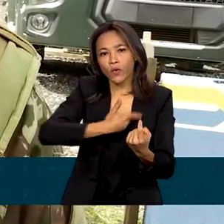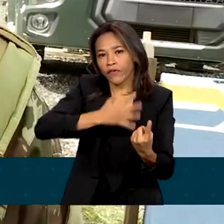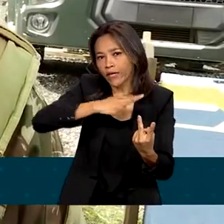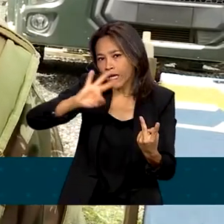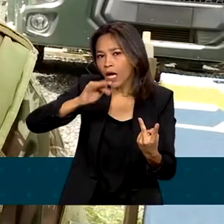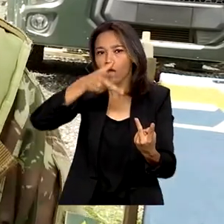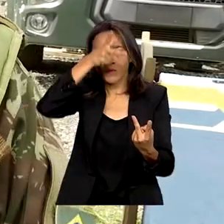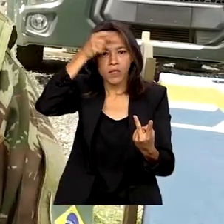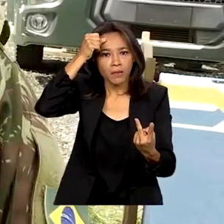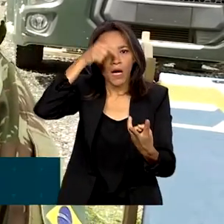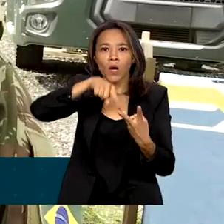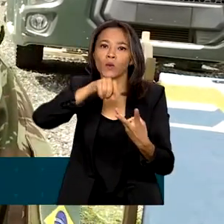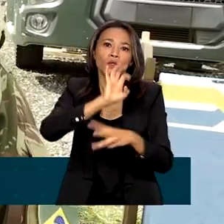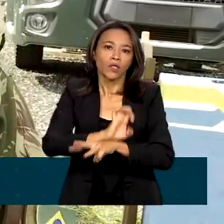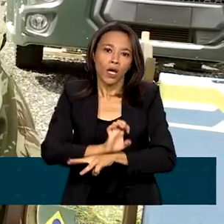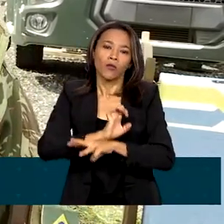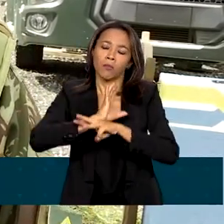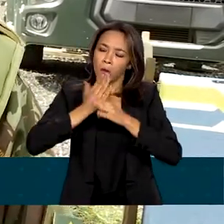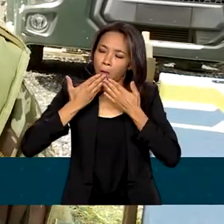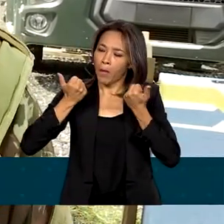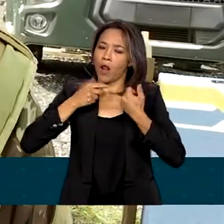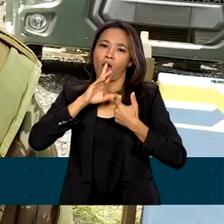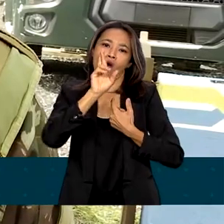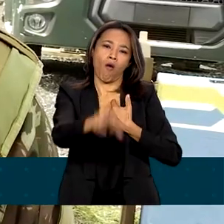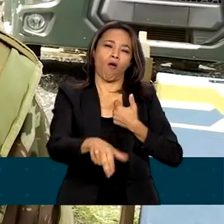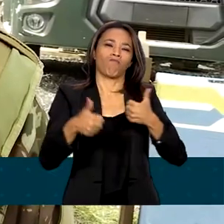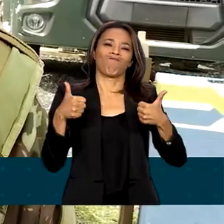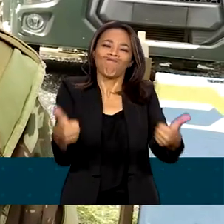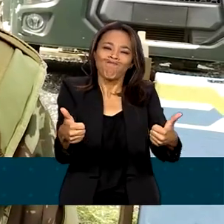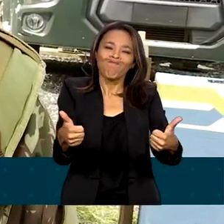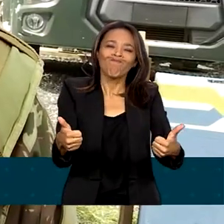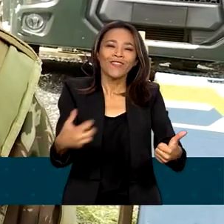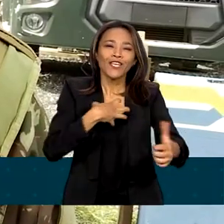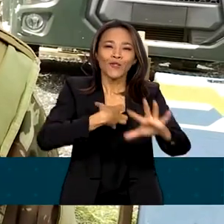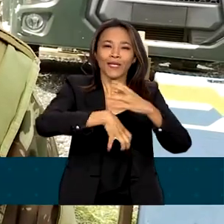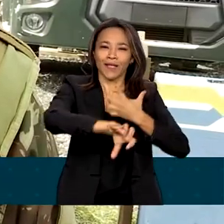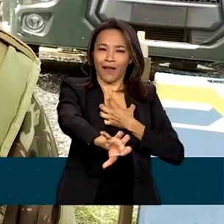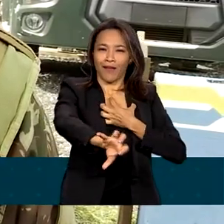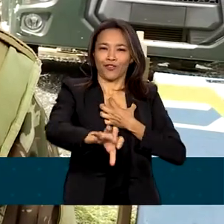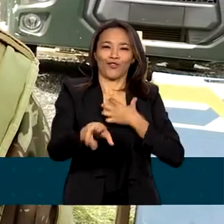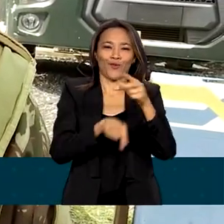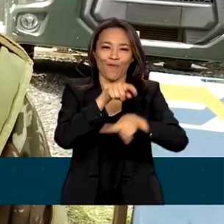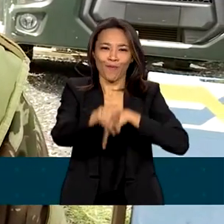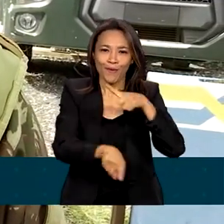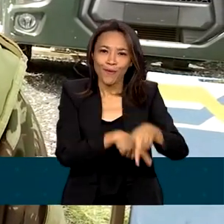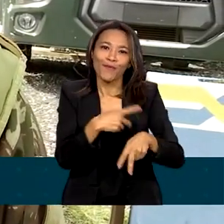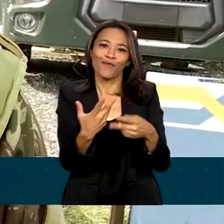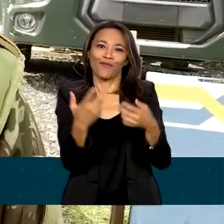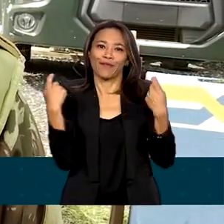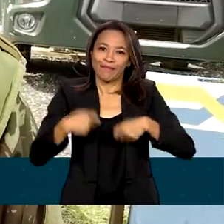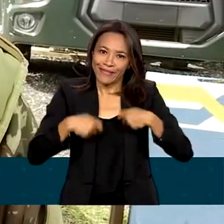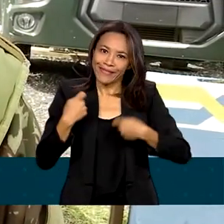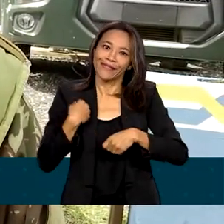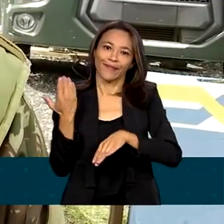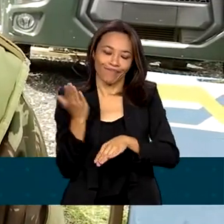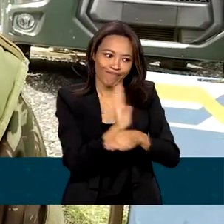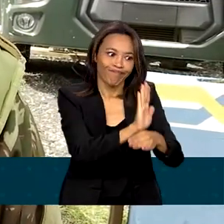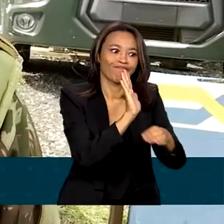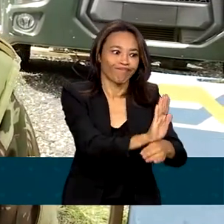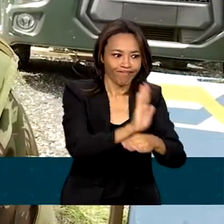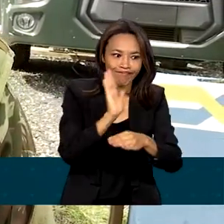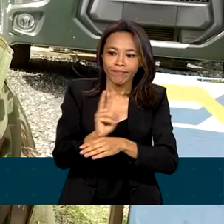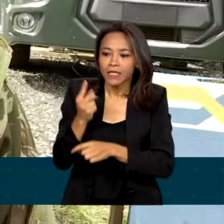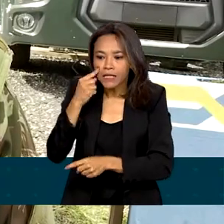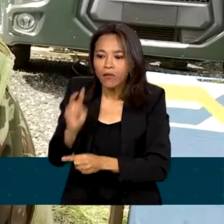estadual governo Municipal para o melhor resultado e o melhor resultado é a solidariedade com o nosso povo com a nossa gente que tem que ser salva tem que ser